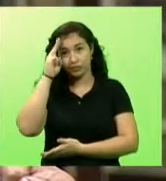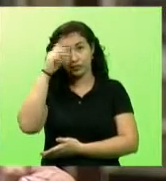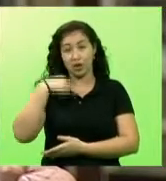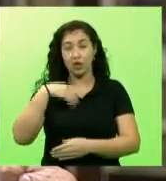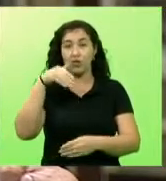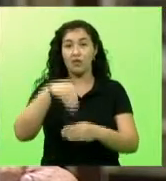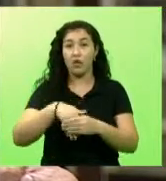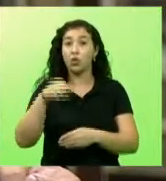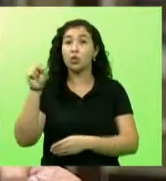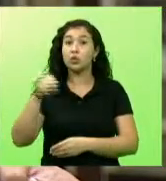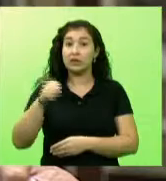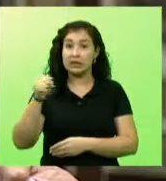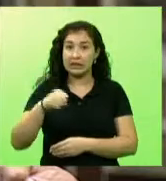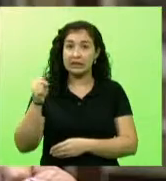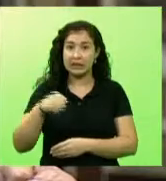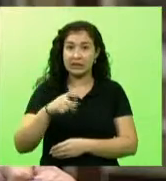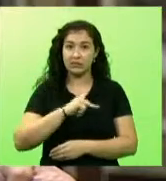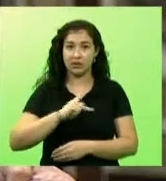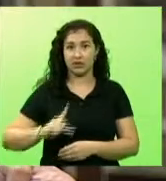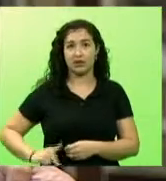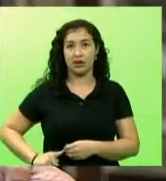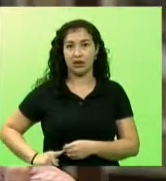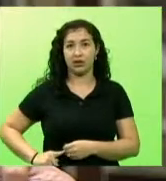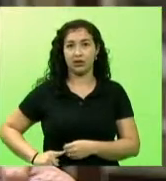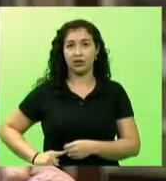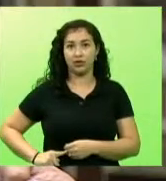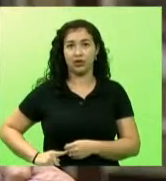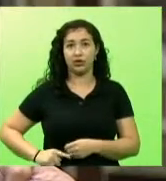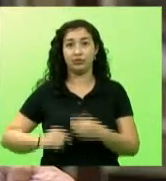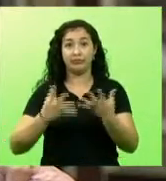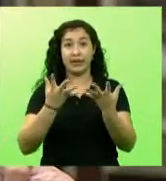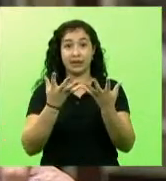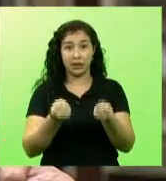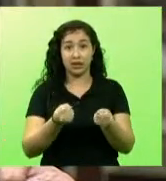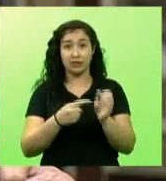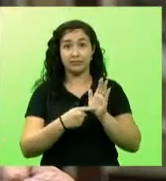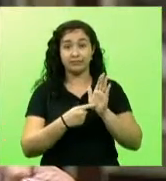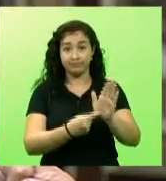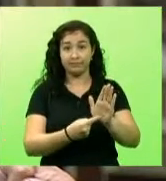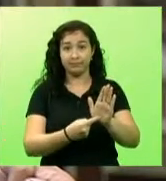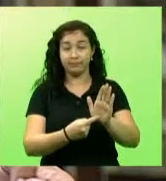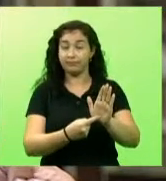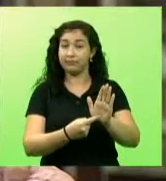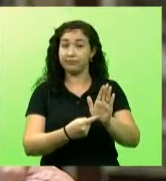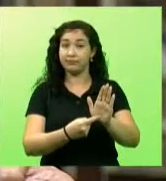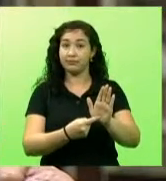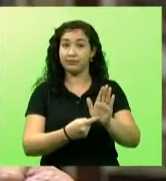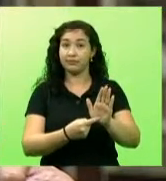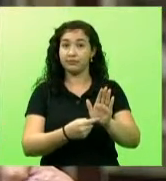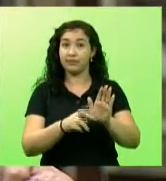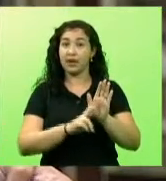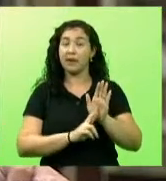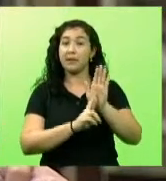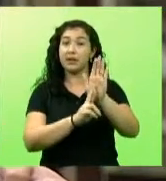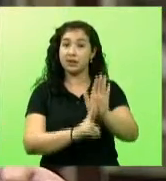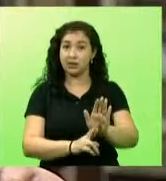sim, senhor presidente, pelo acatamento da denúncia objeto da